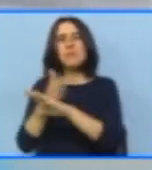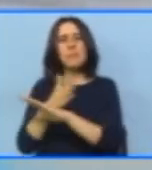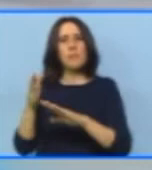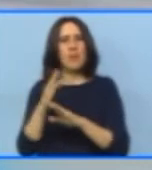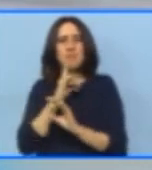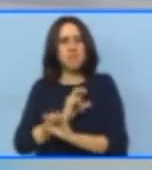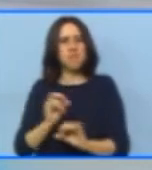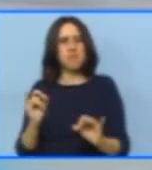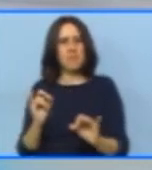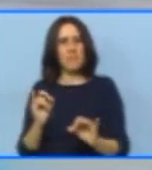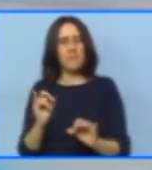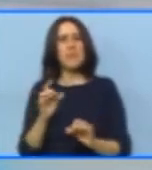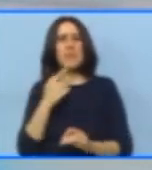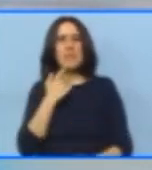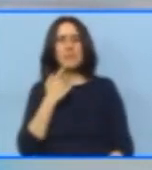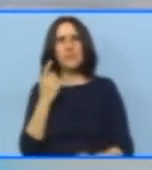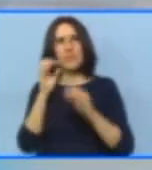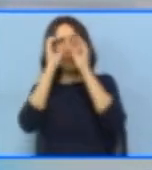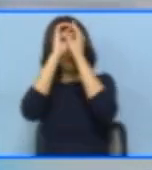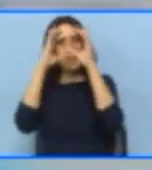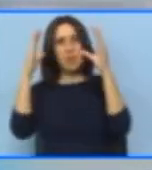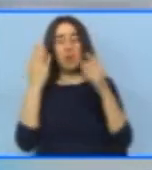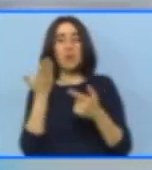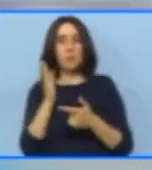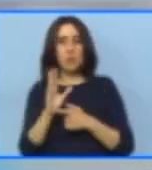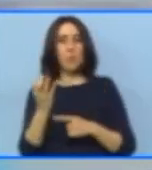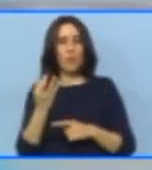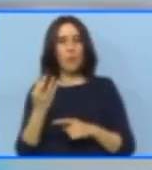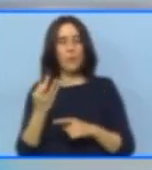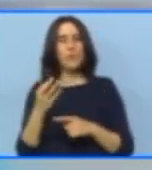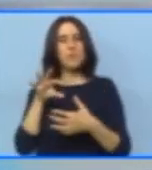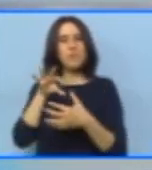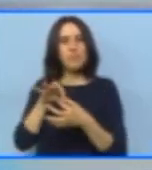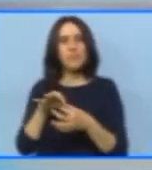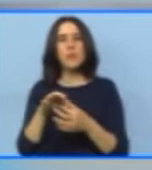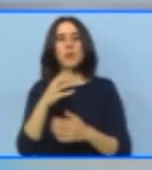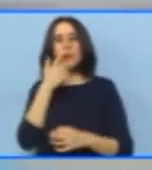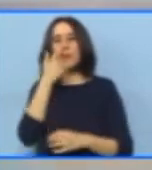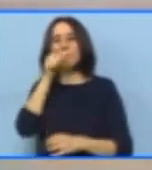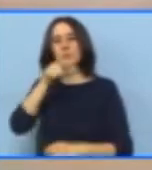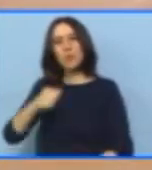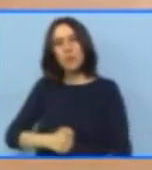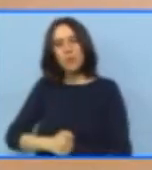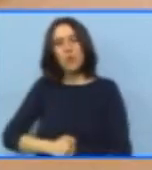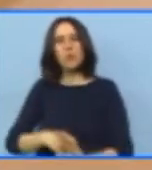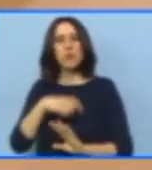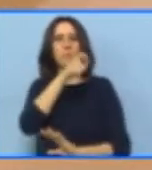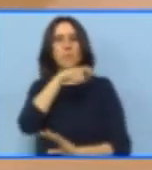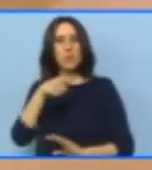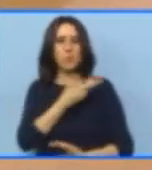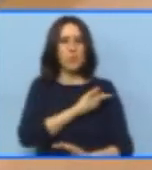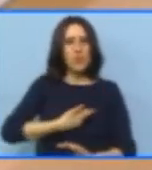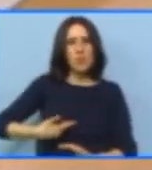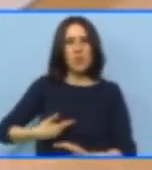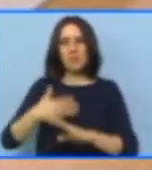aquela ideia de que aliás, por exemplo, motivou a ruptura entre católicos e protestantes, de que de um lado é a fé, do outro lado